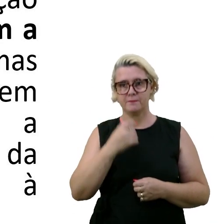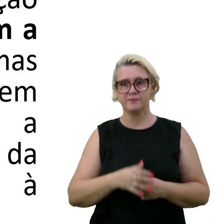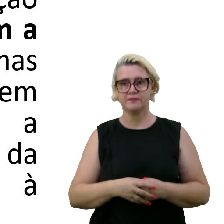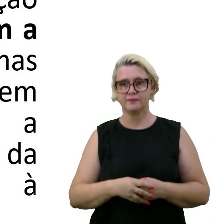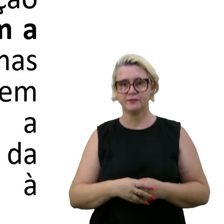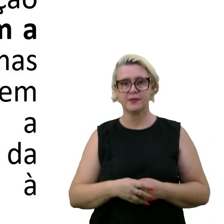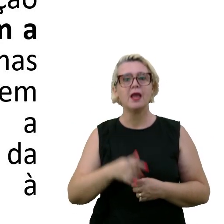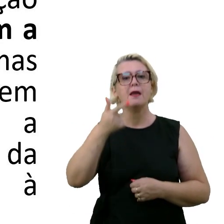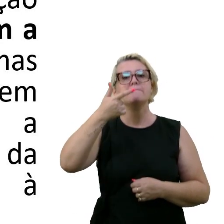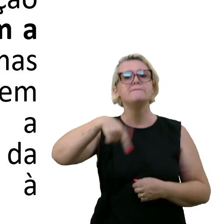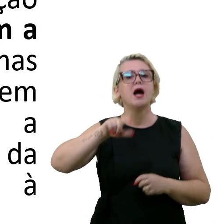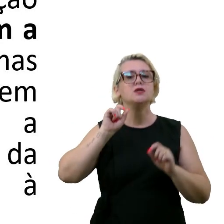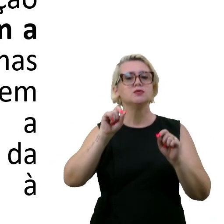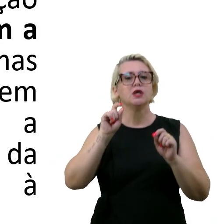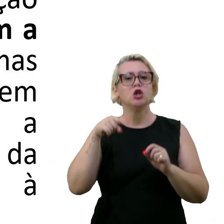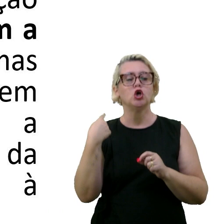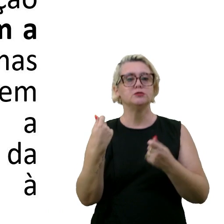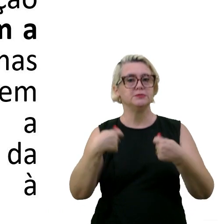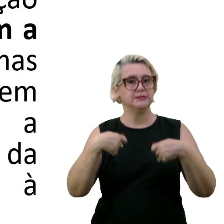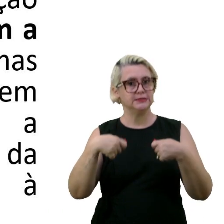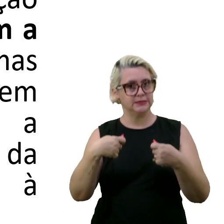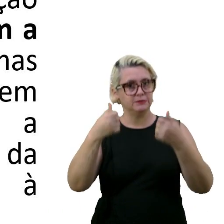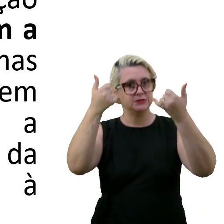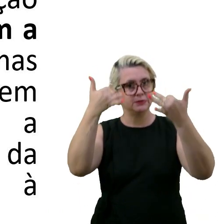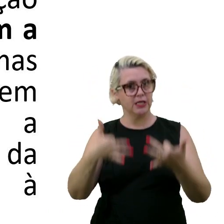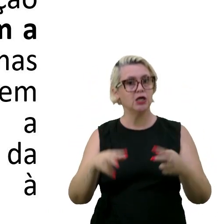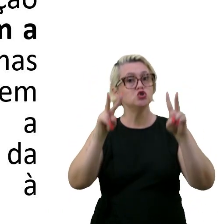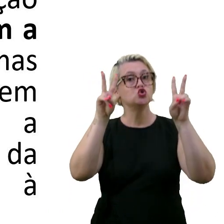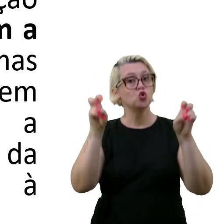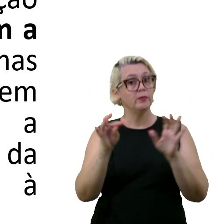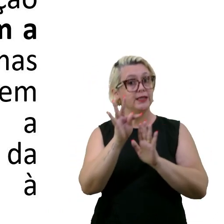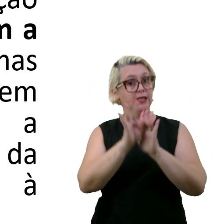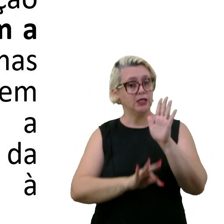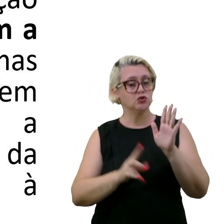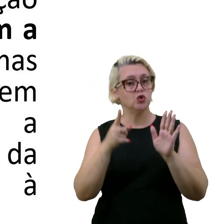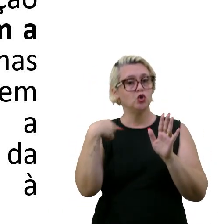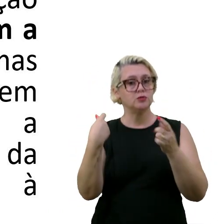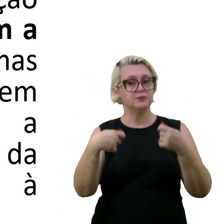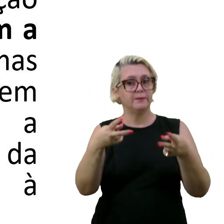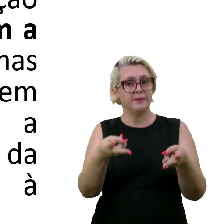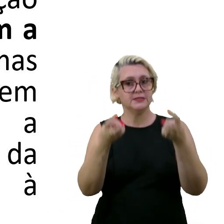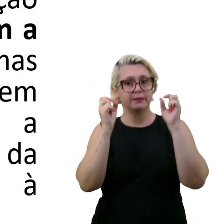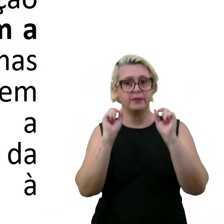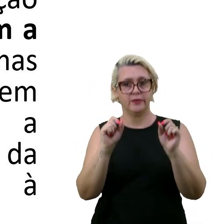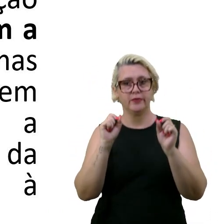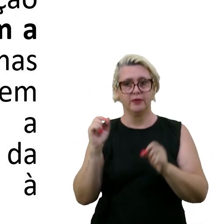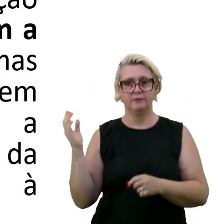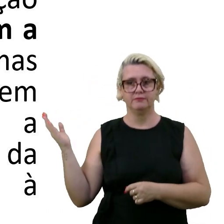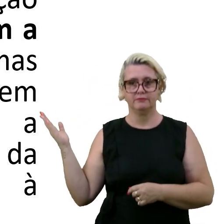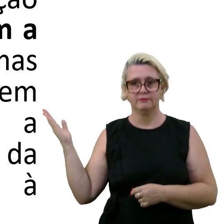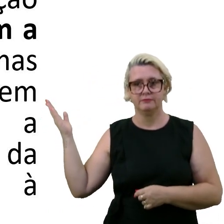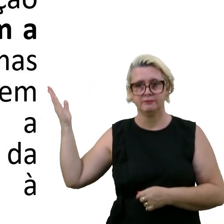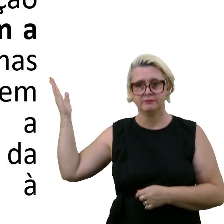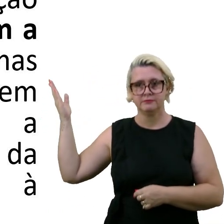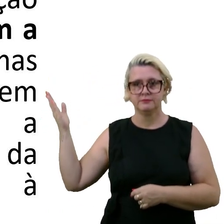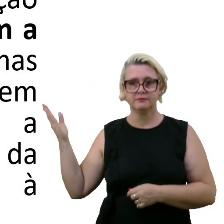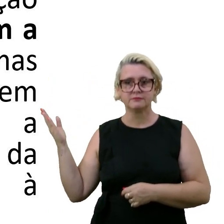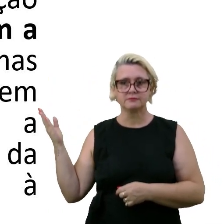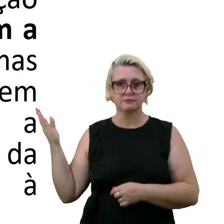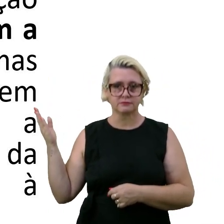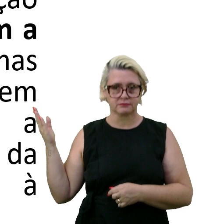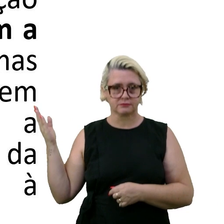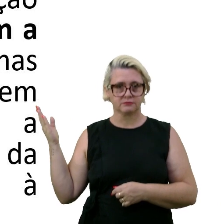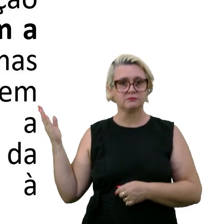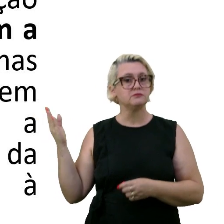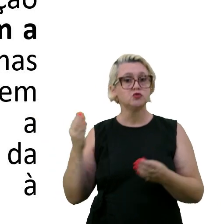O que mais que nós temos que falar sobre esse texto? Nós temos que perceber a questão aí da como é que